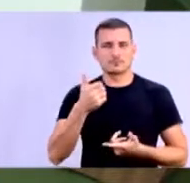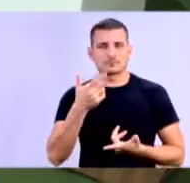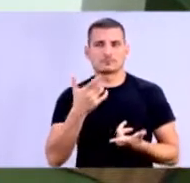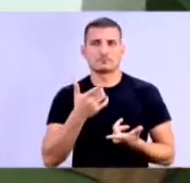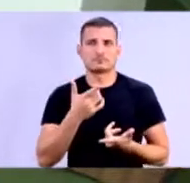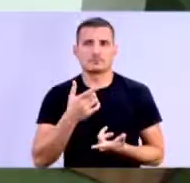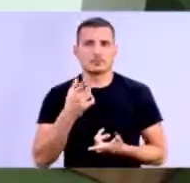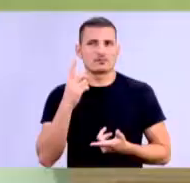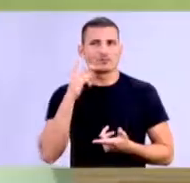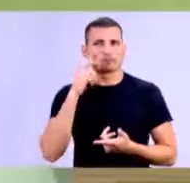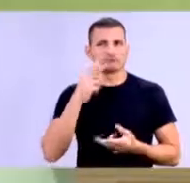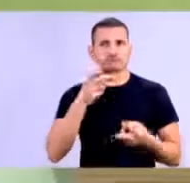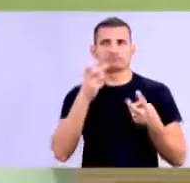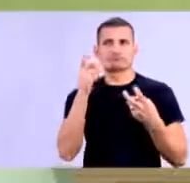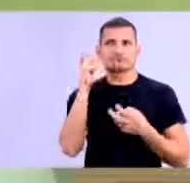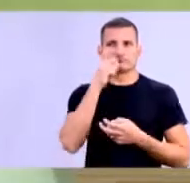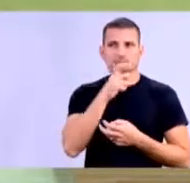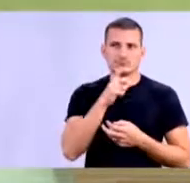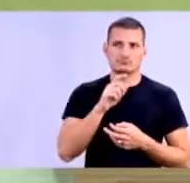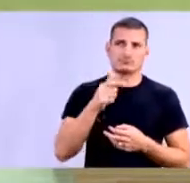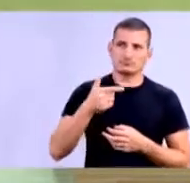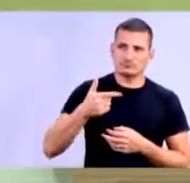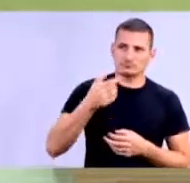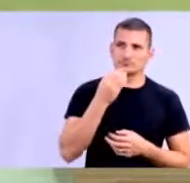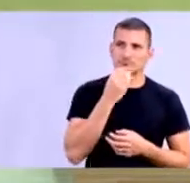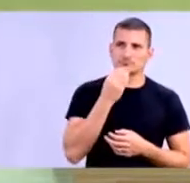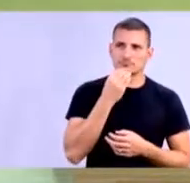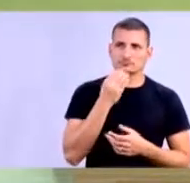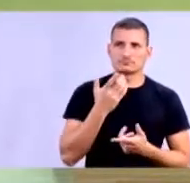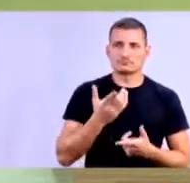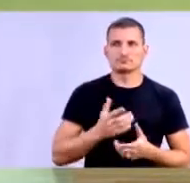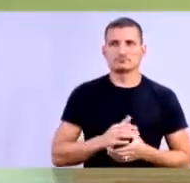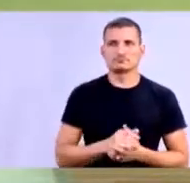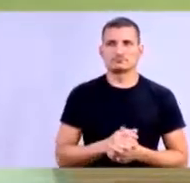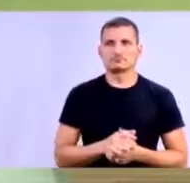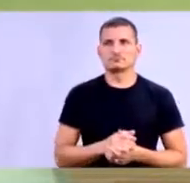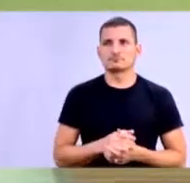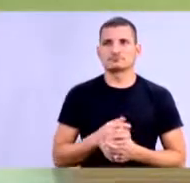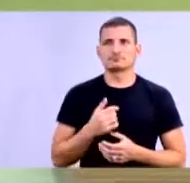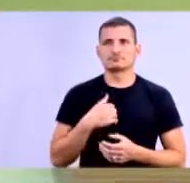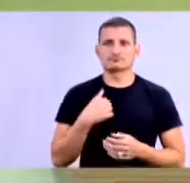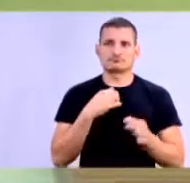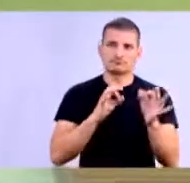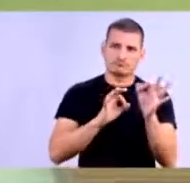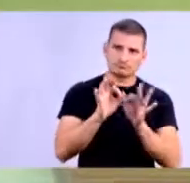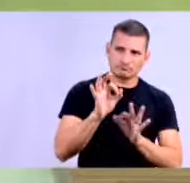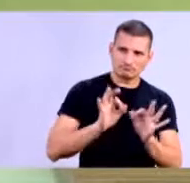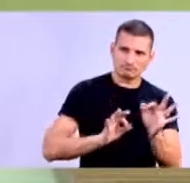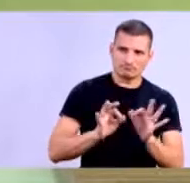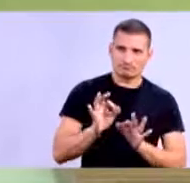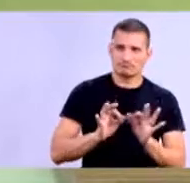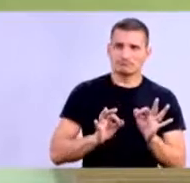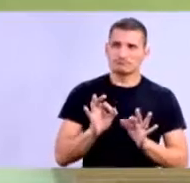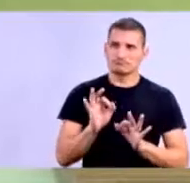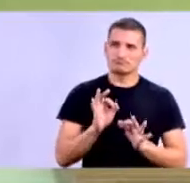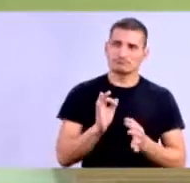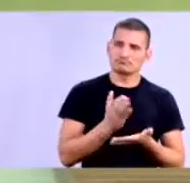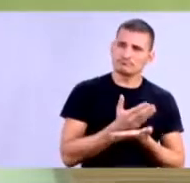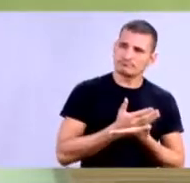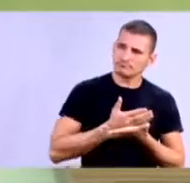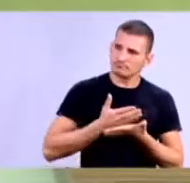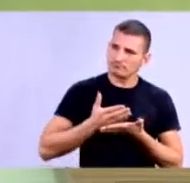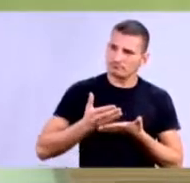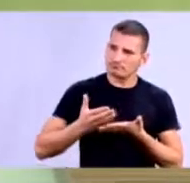muita dificuldade, mas quando veio a segunda oportunidade, aí então eu resolvi me organizar e aí fui do começo até o